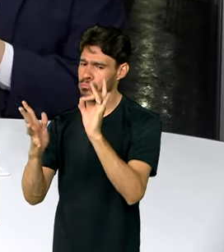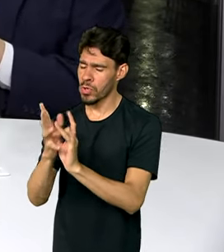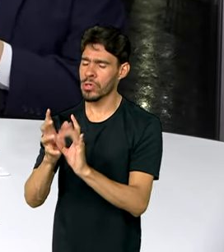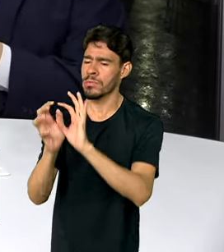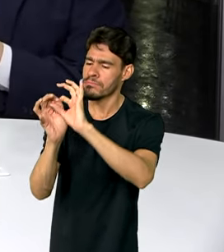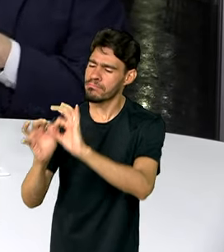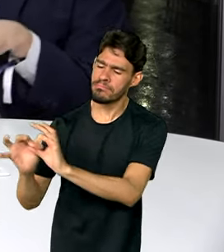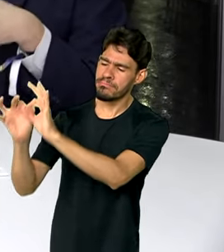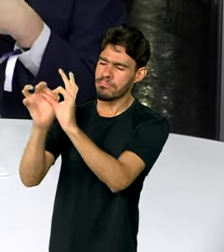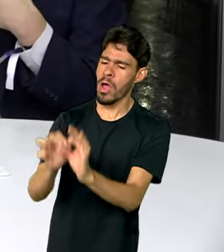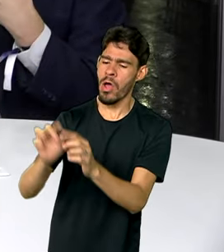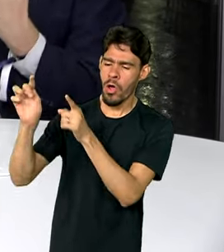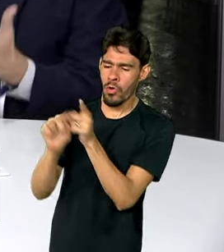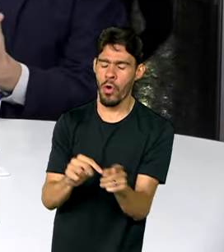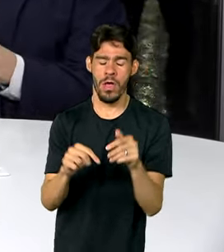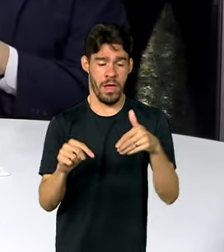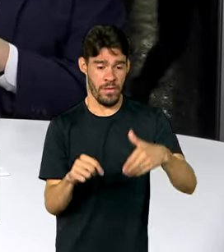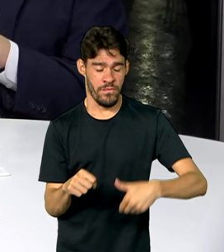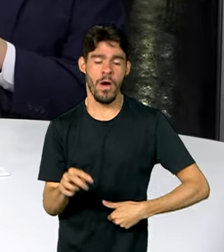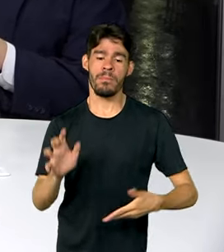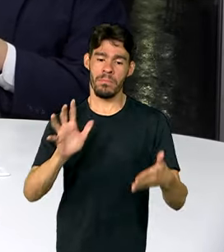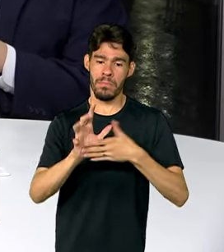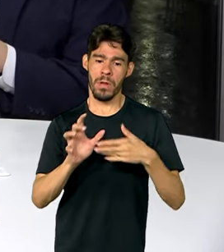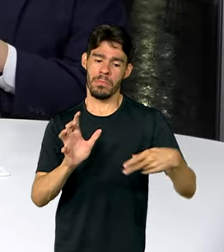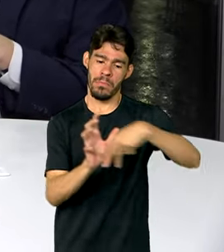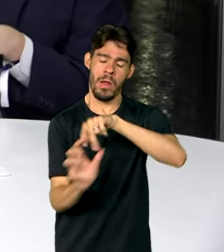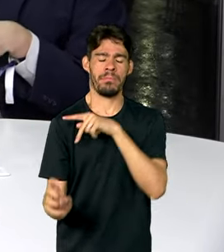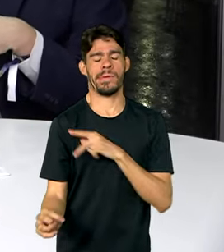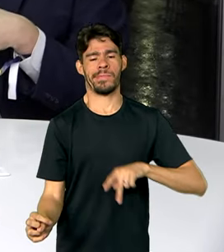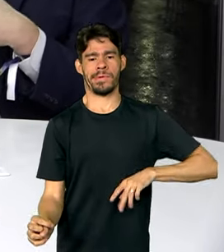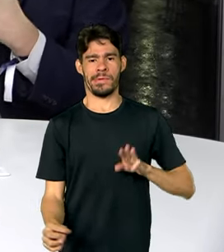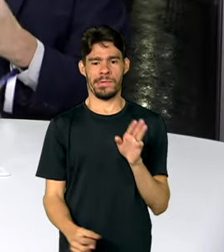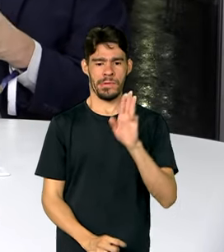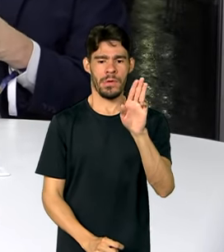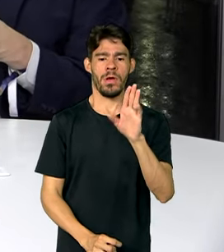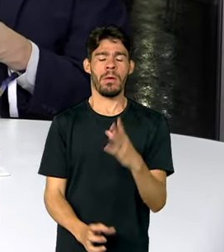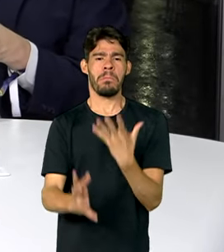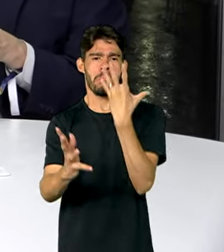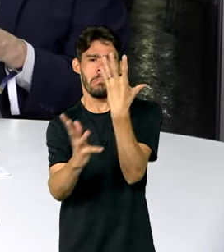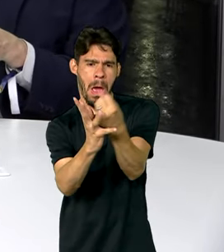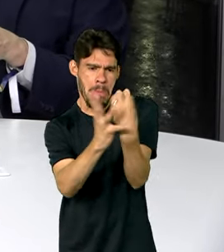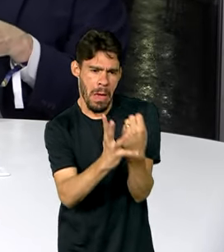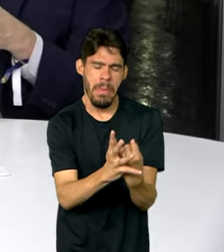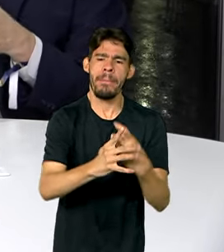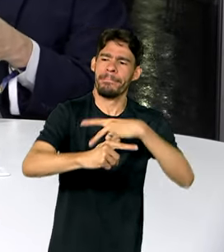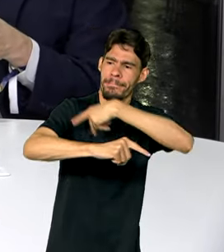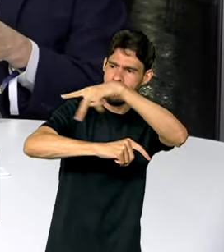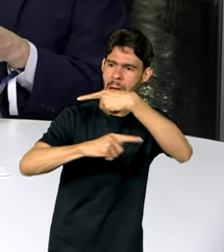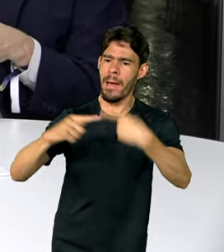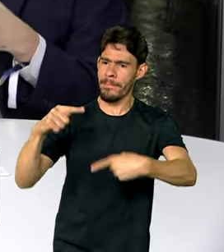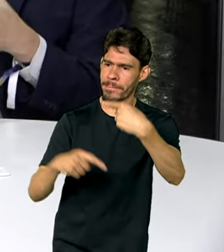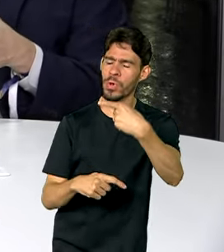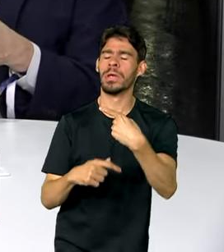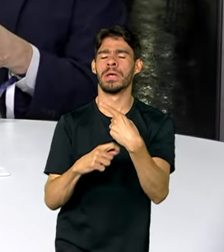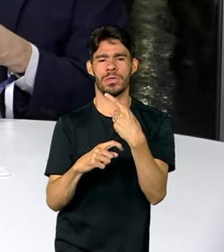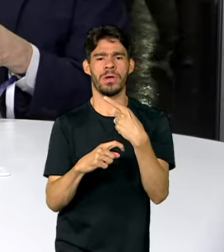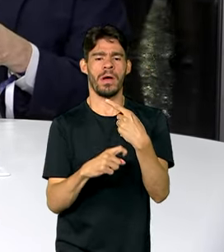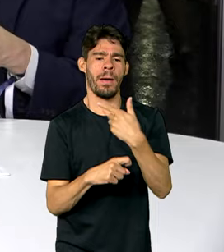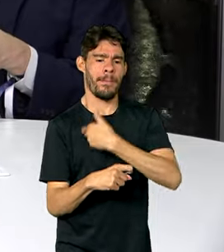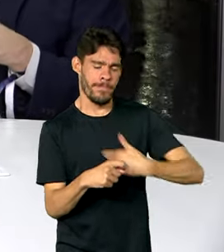Aliança Global contra a Fome, que é uma iniciativa do presidente Lula para adesão dos países a políticas públicas